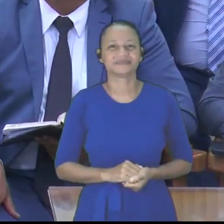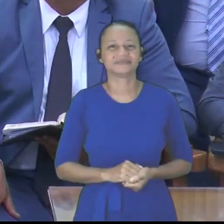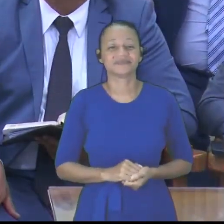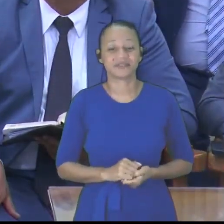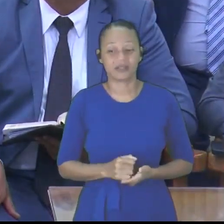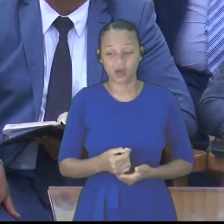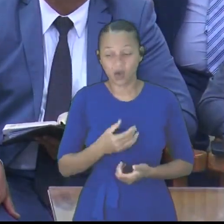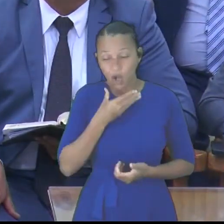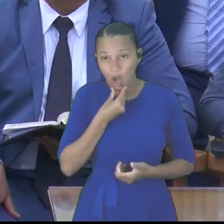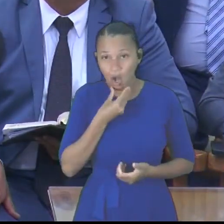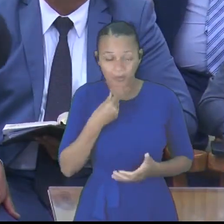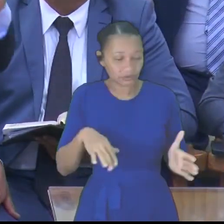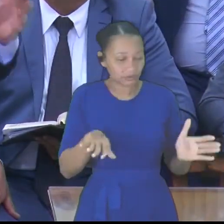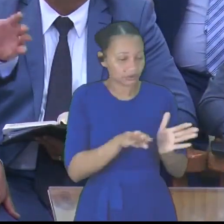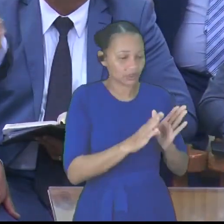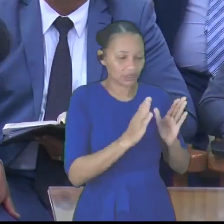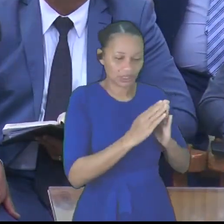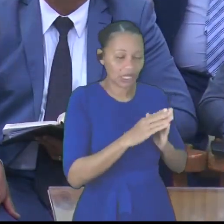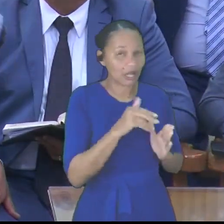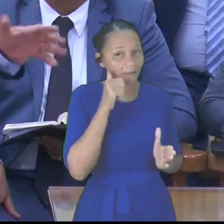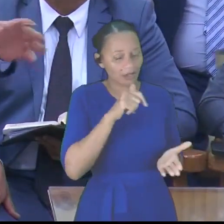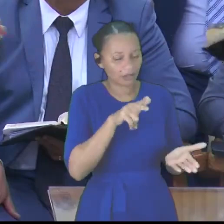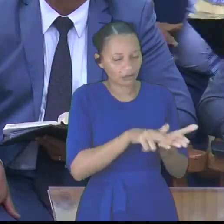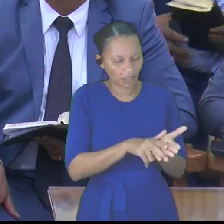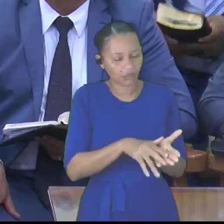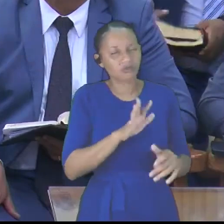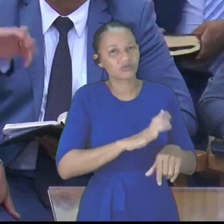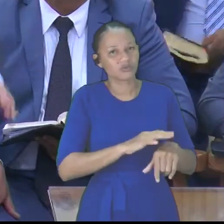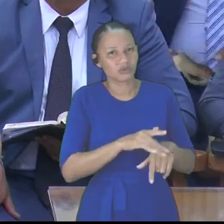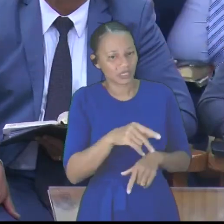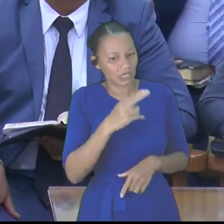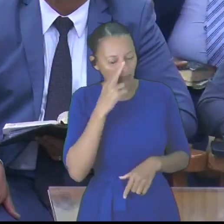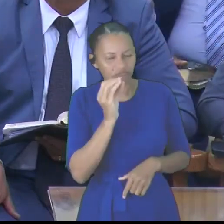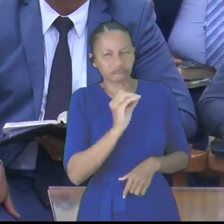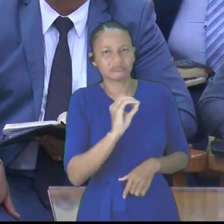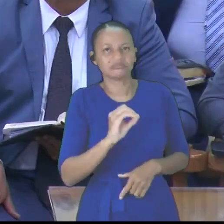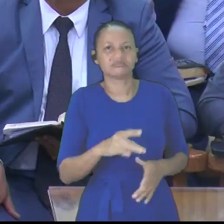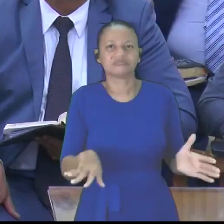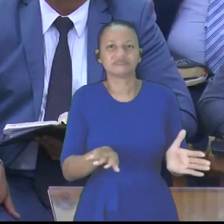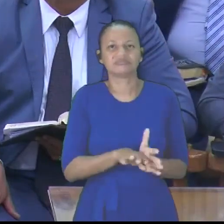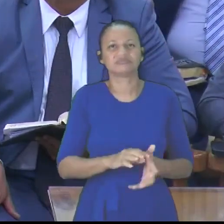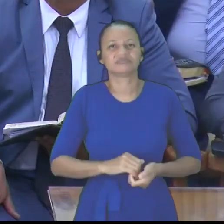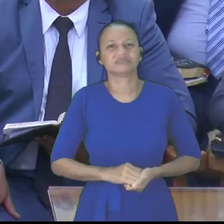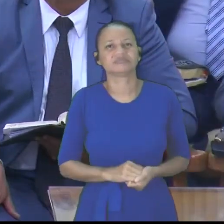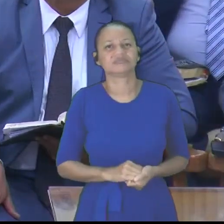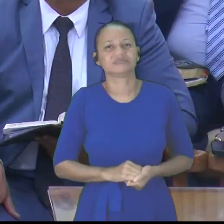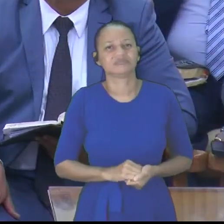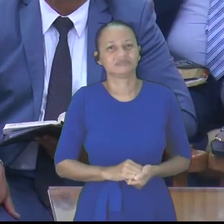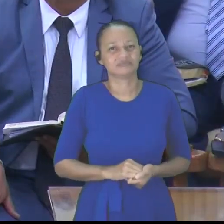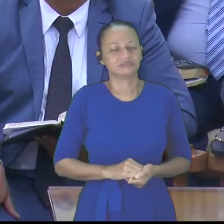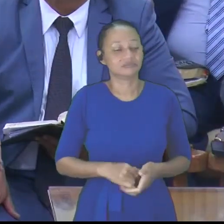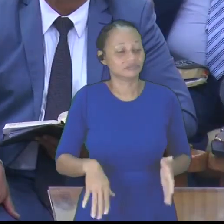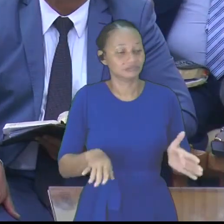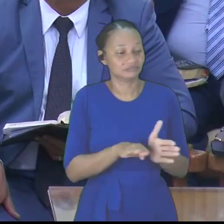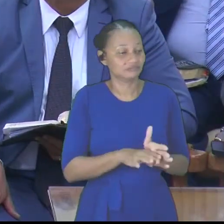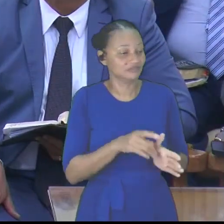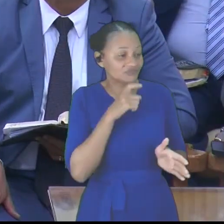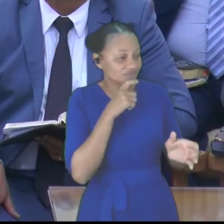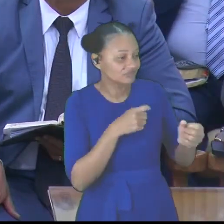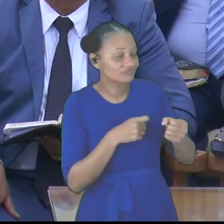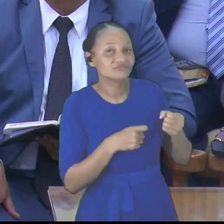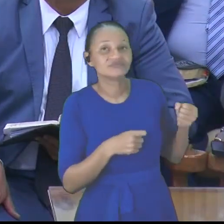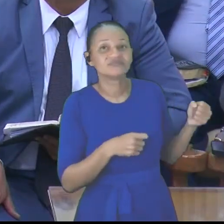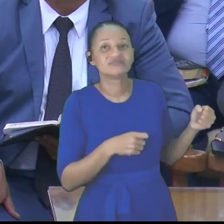O velho chegou em casa, a irmã estava dormindo. Ela também não era crente. Aí quando ele chegou na geladeira,